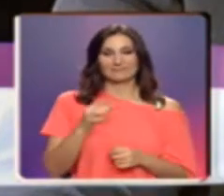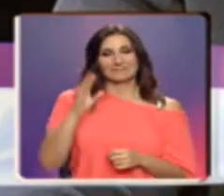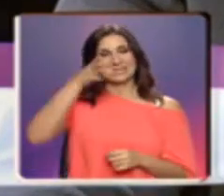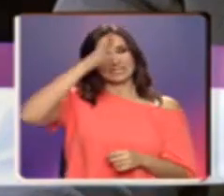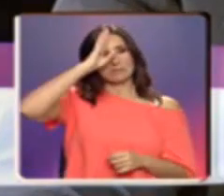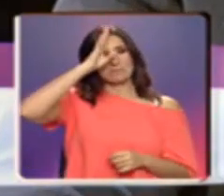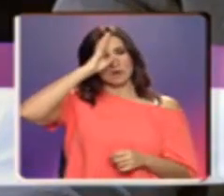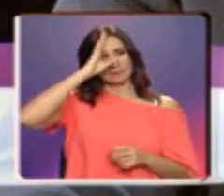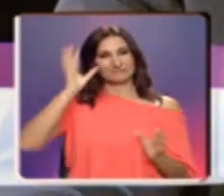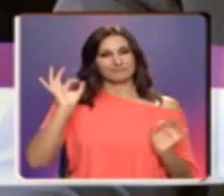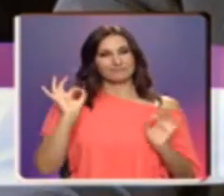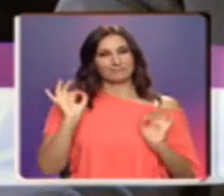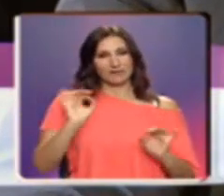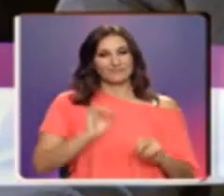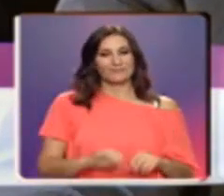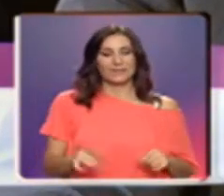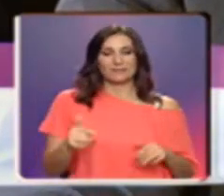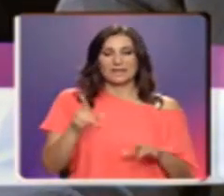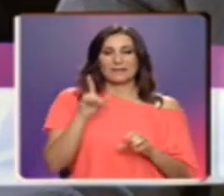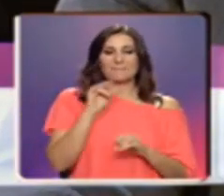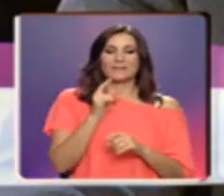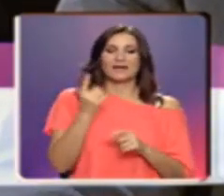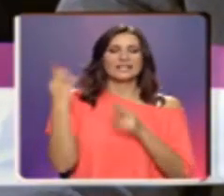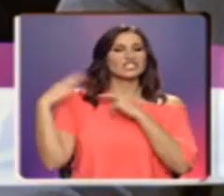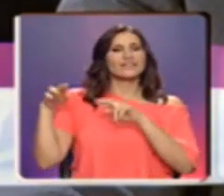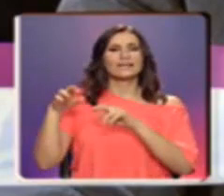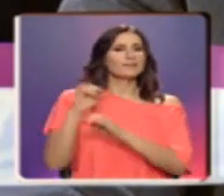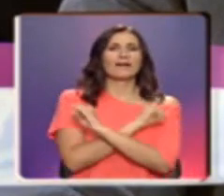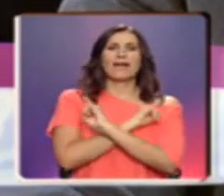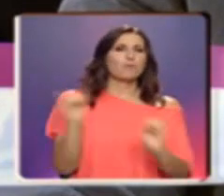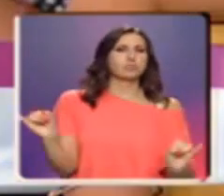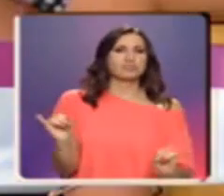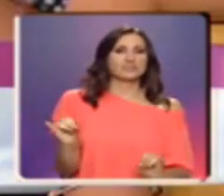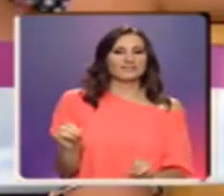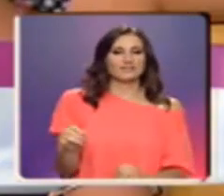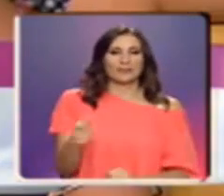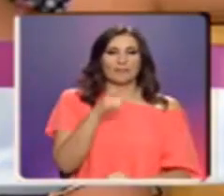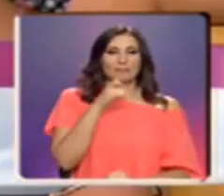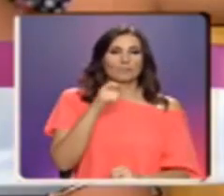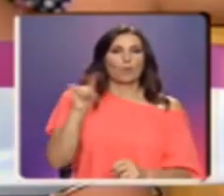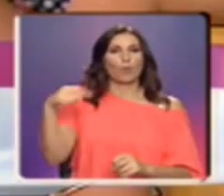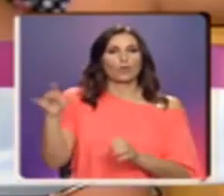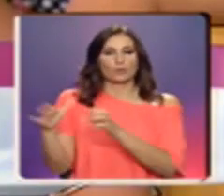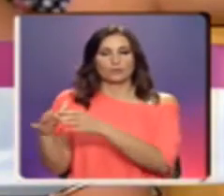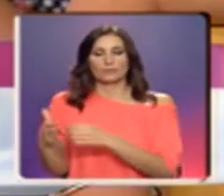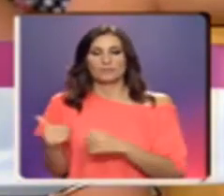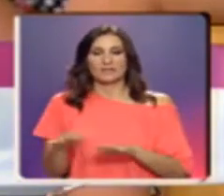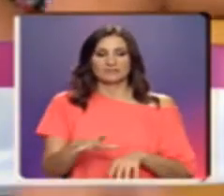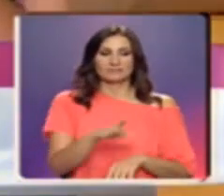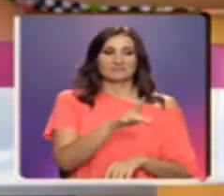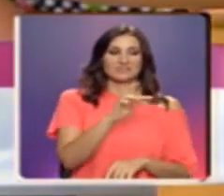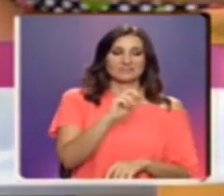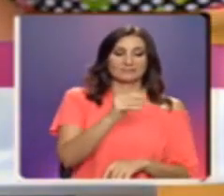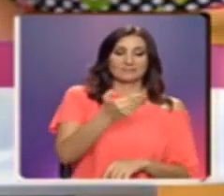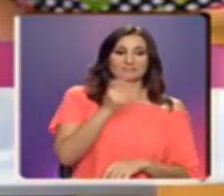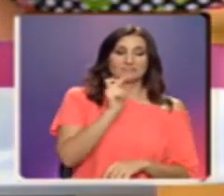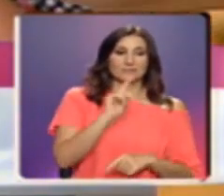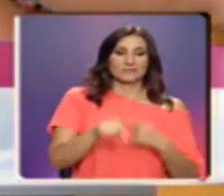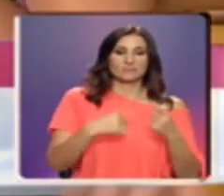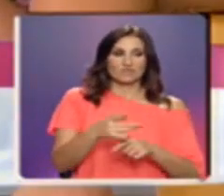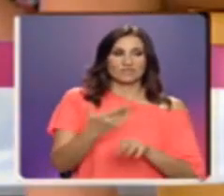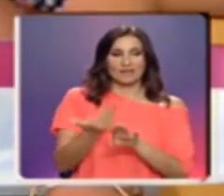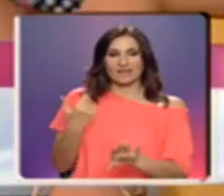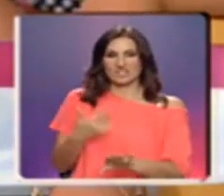sportinguista, mas era uma coisa absolutamente impossível. Aquelas coisas geneticamente impossíveis. 37 anos depois de ter vaticinado o facto de ser presidente do